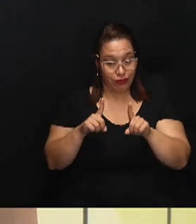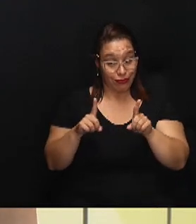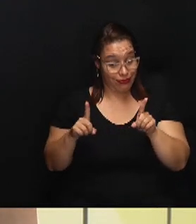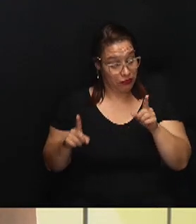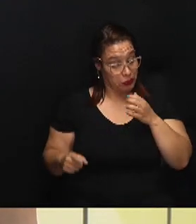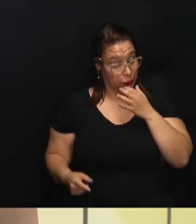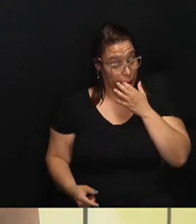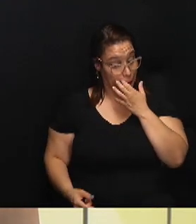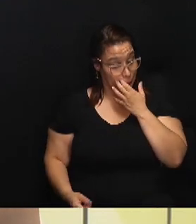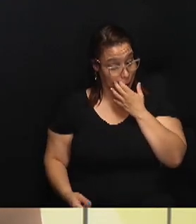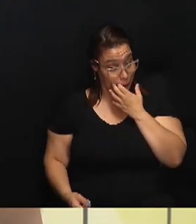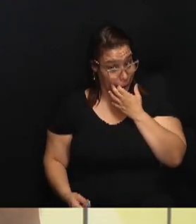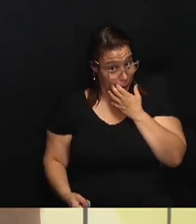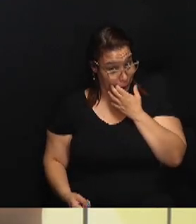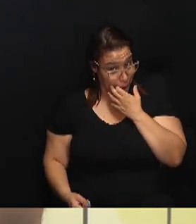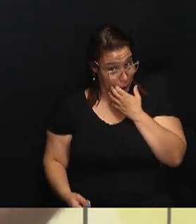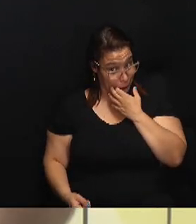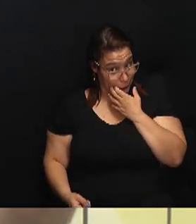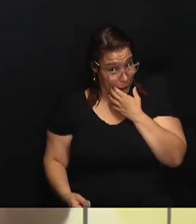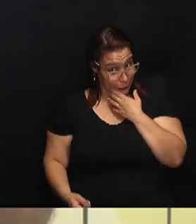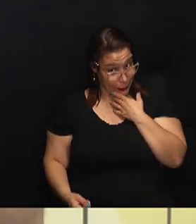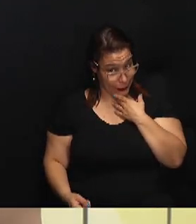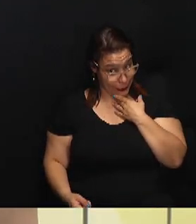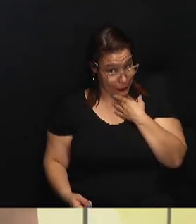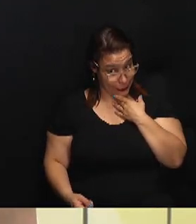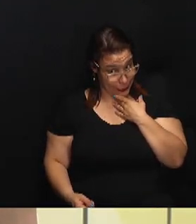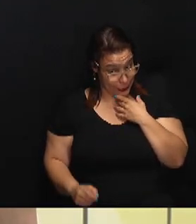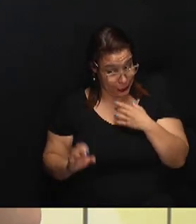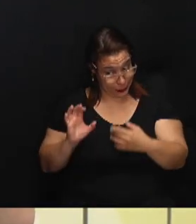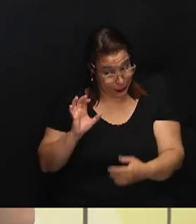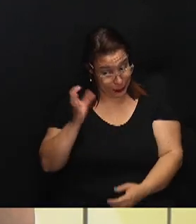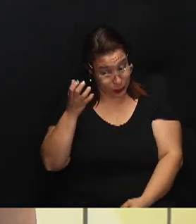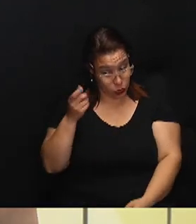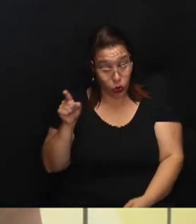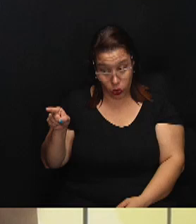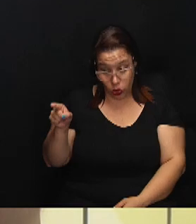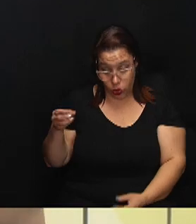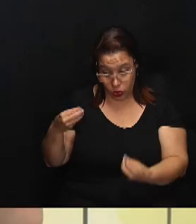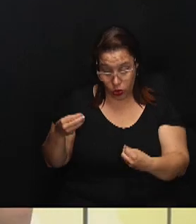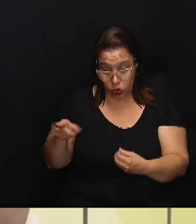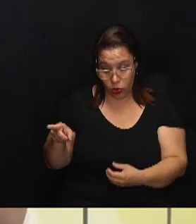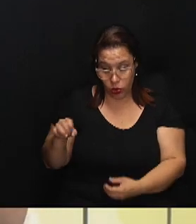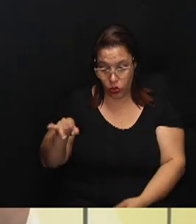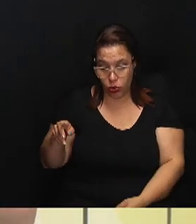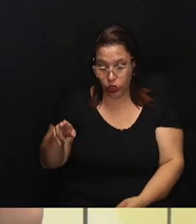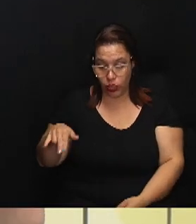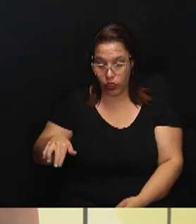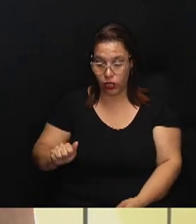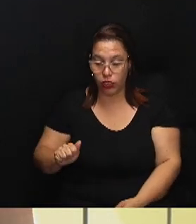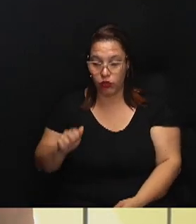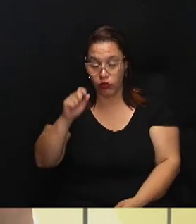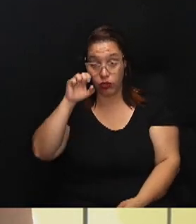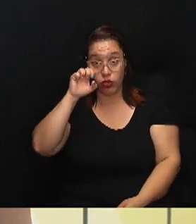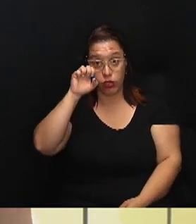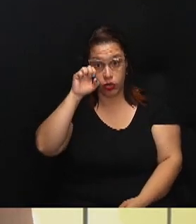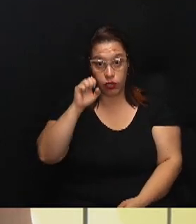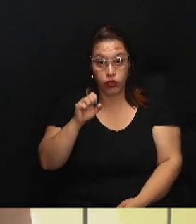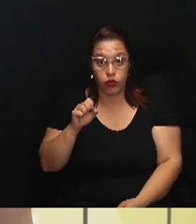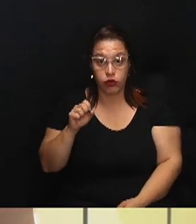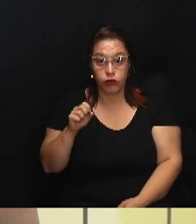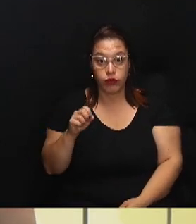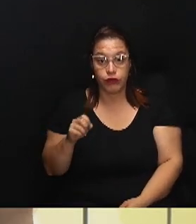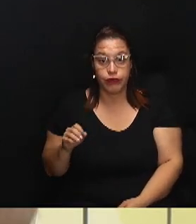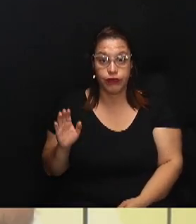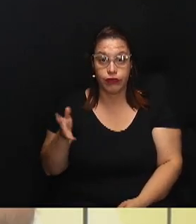questões aí, né? Muitas vezes, como aconteceu, né, no caso, quando ela teve o filho, as pessoas